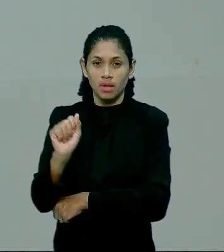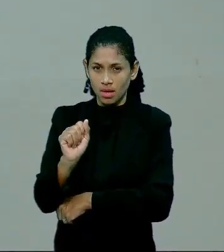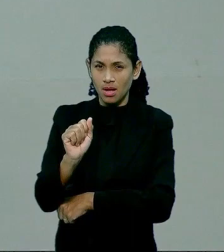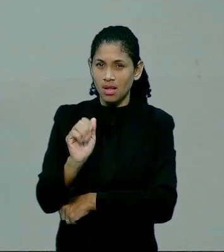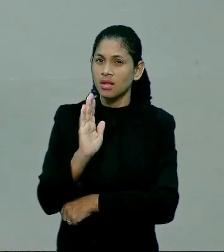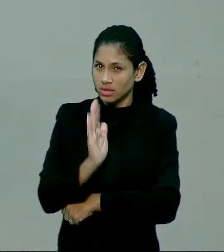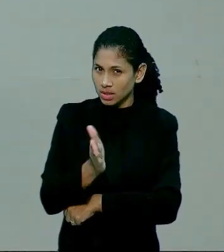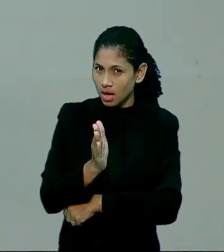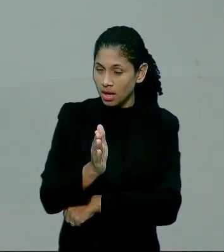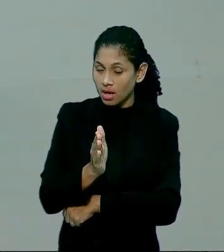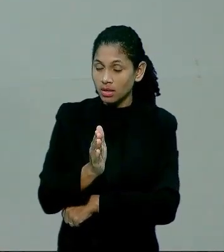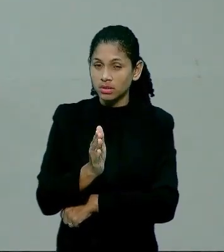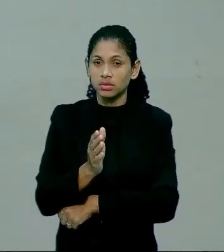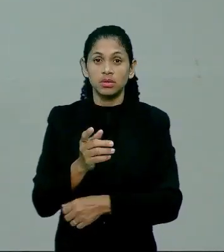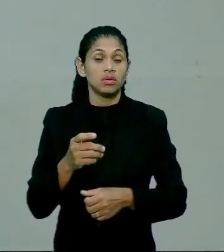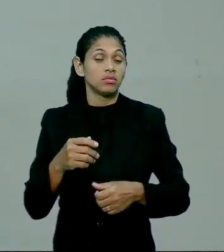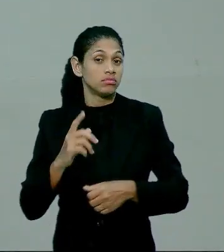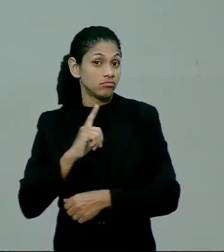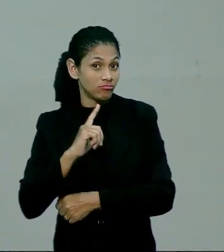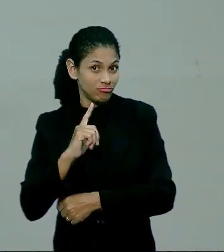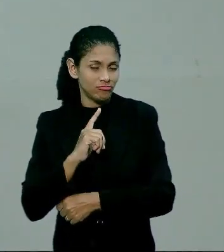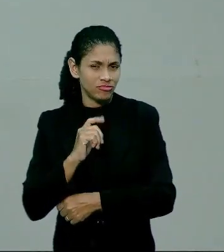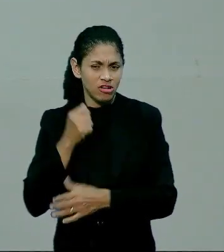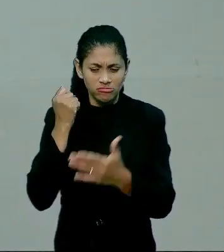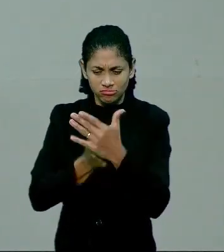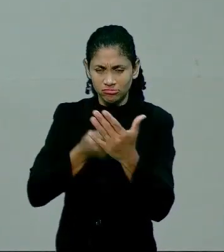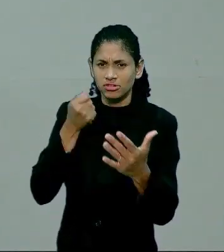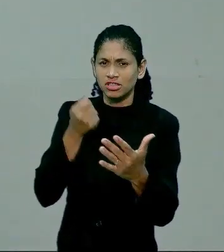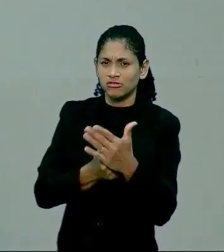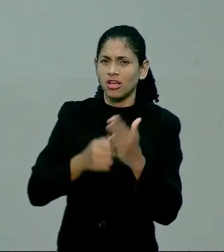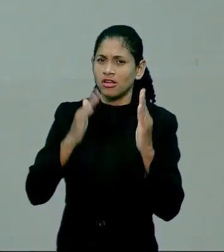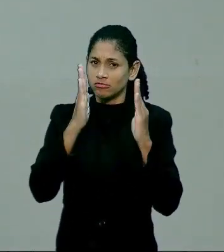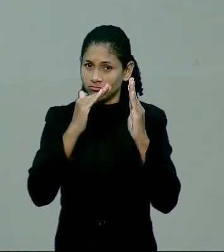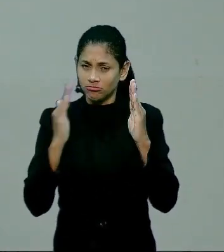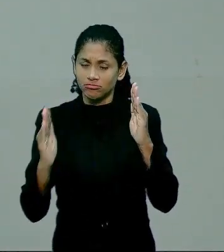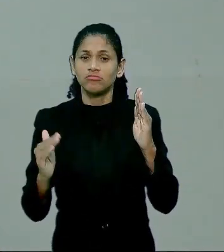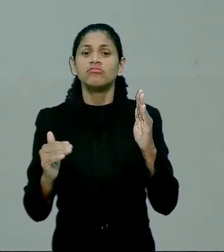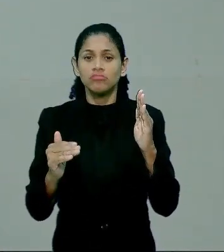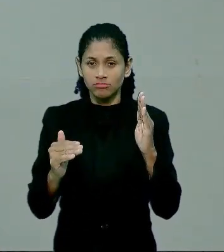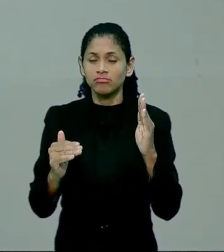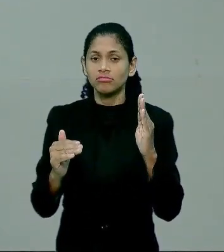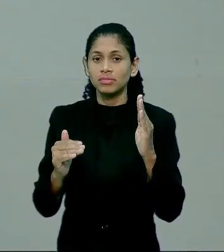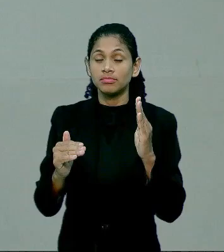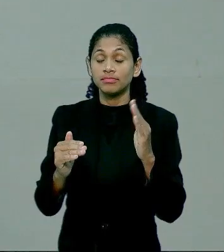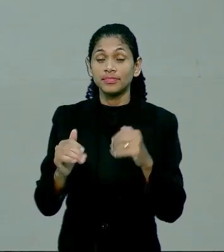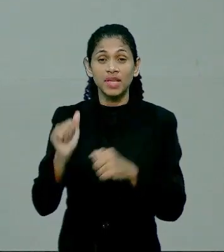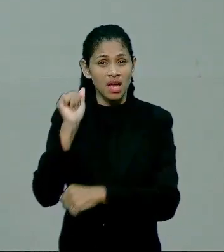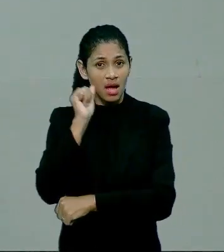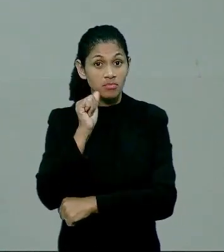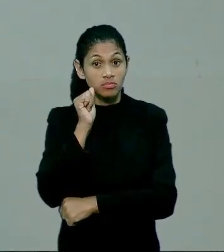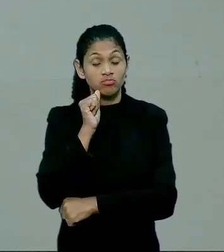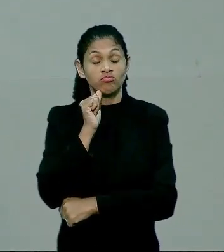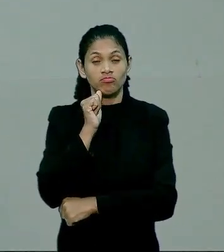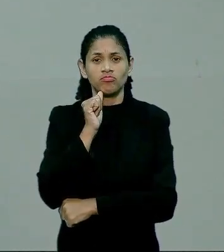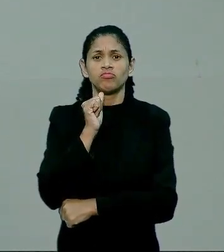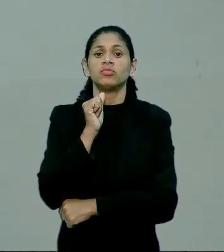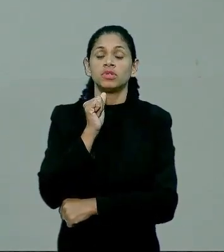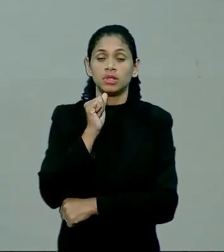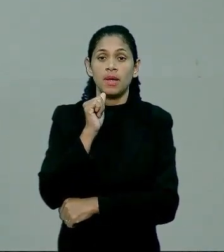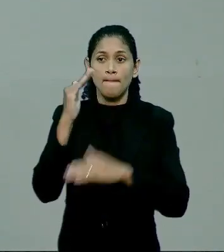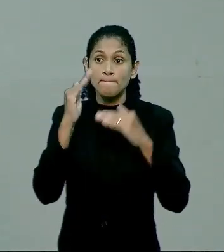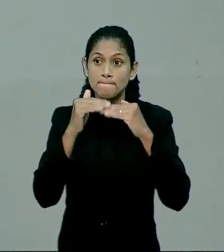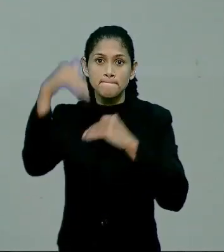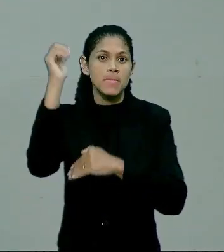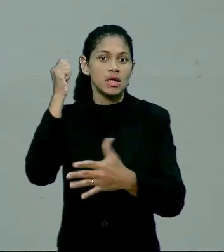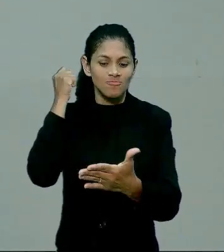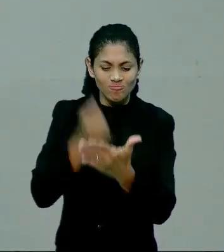uma desassociação. Então, normalmente você deve conhecer uma mulher, homens também, mas a mulher é muito mais pressionada do que